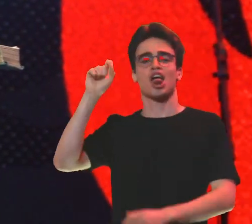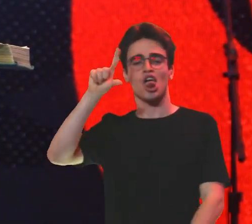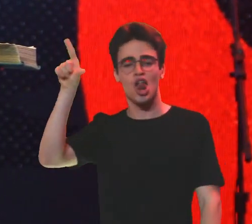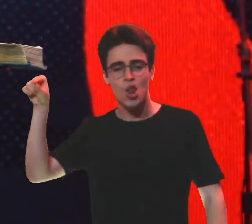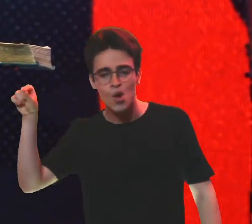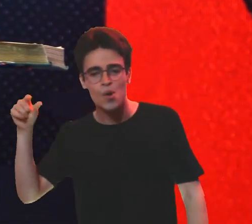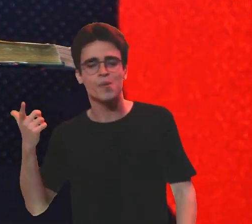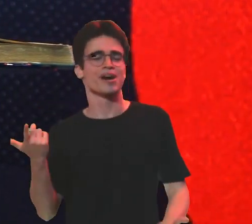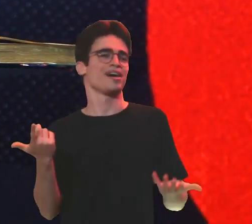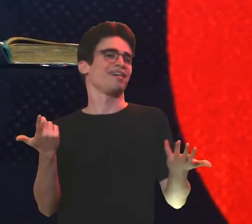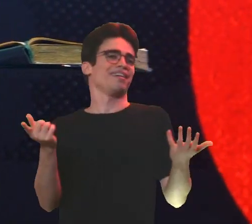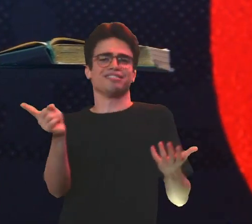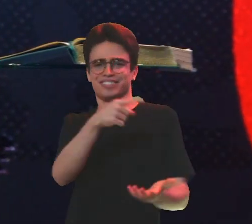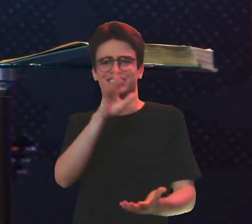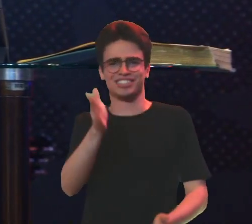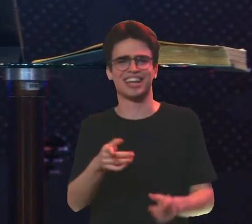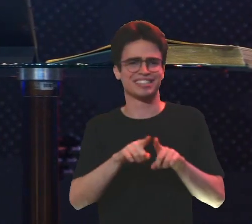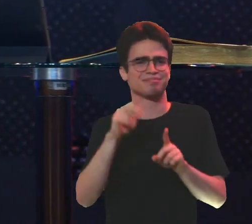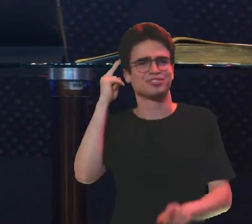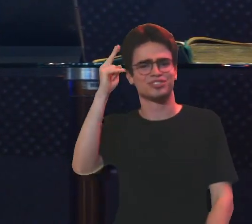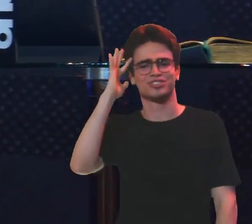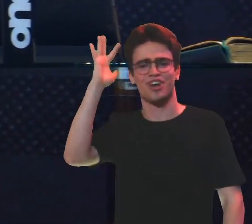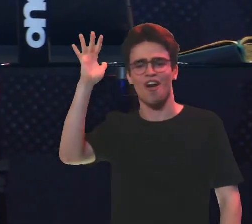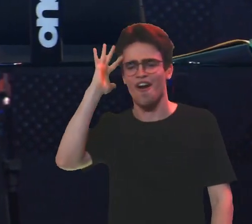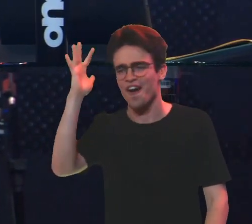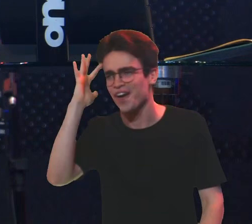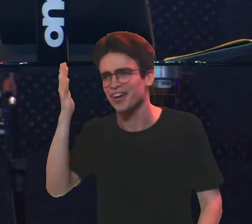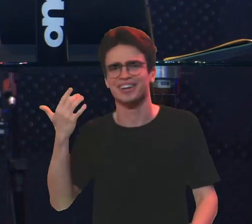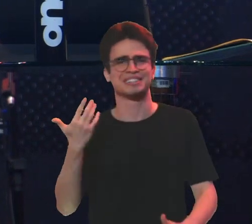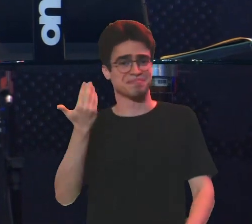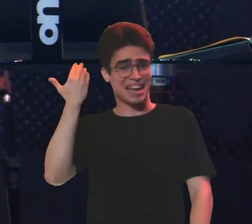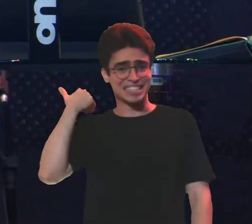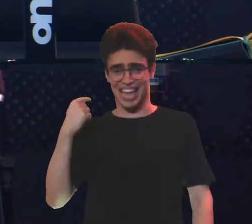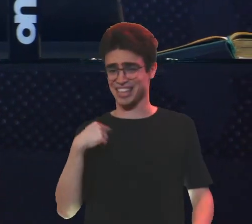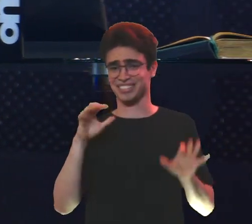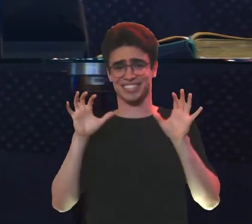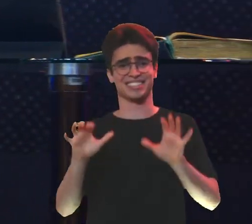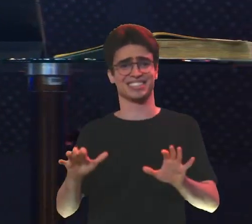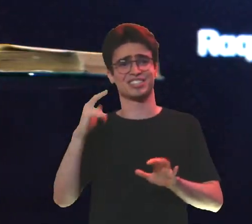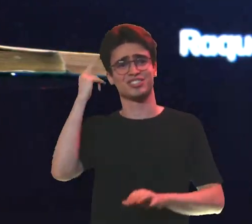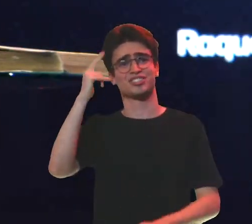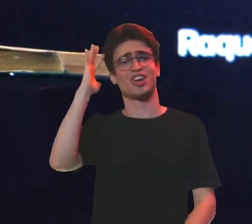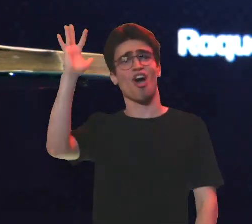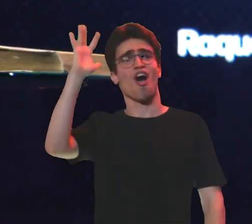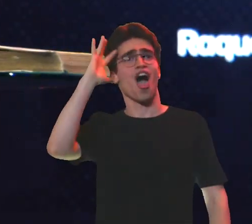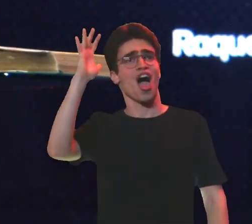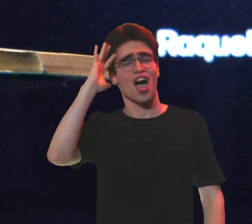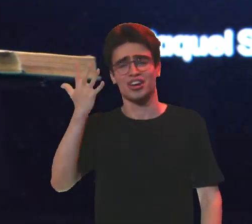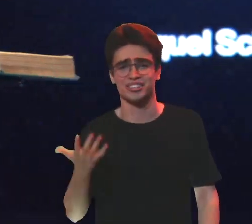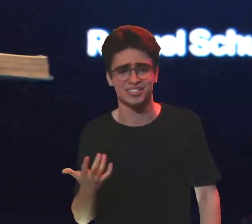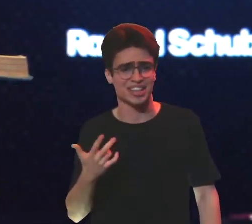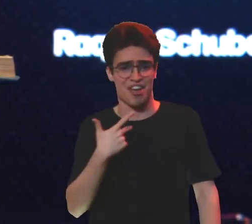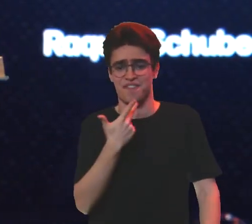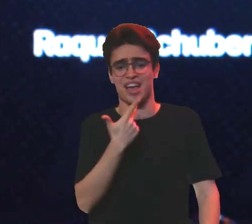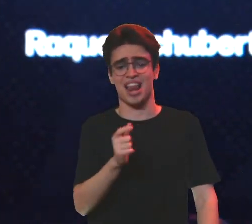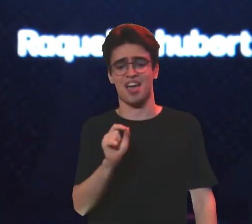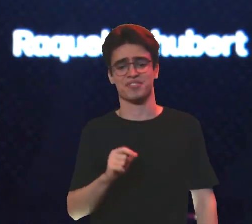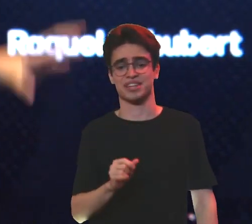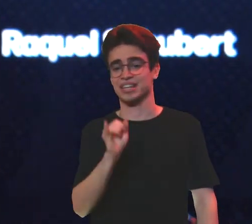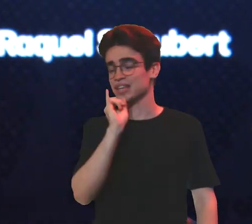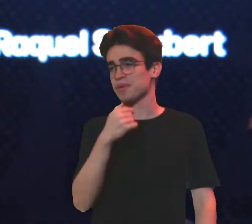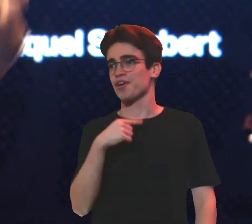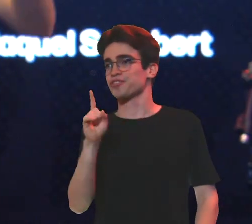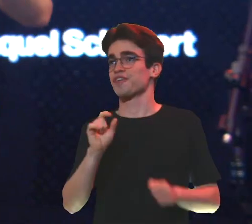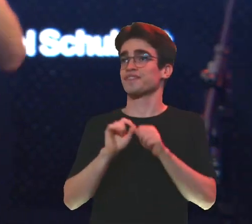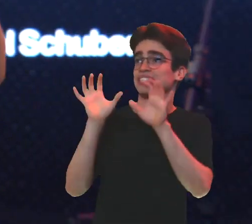não sei se você também tem esses sonhos meio malucos, mas eu tinha vários desses sonhos assim. Eu falava que se eu não fosse fazer